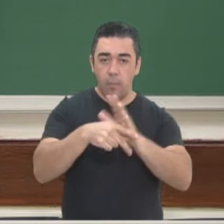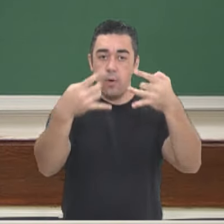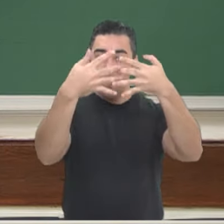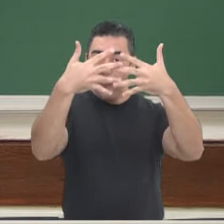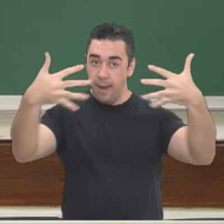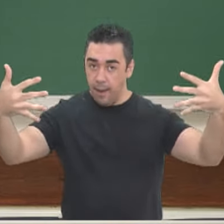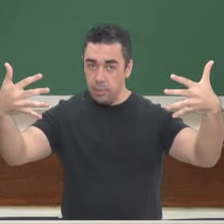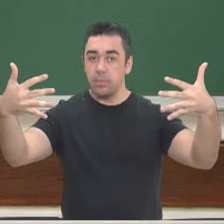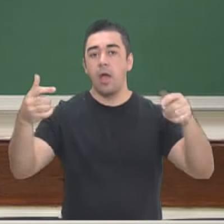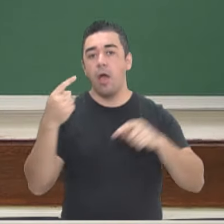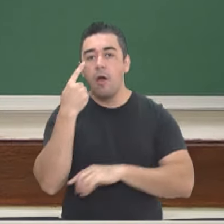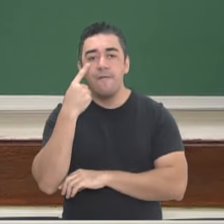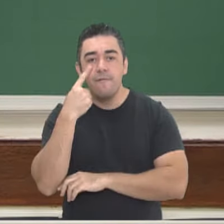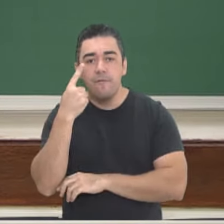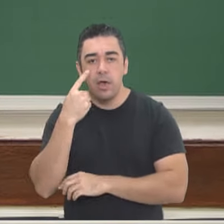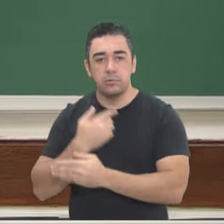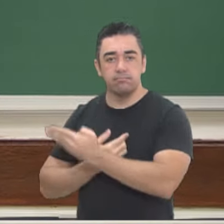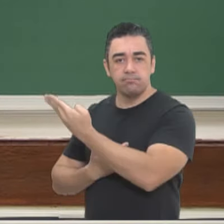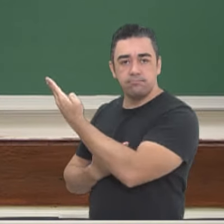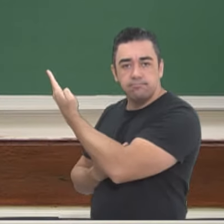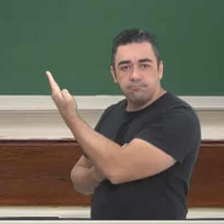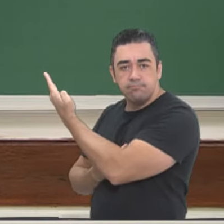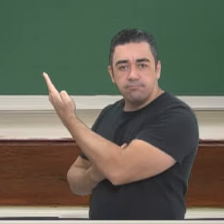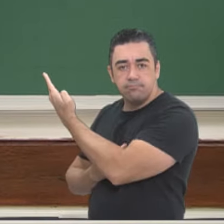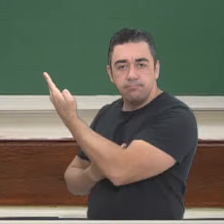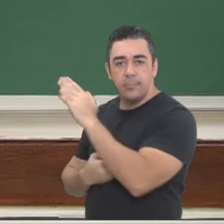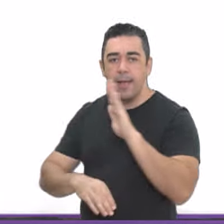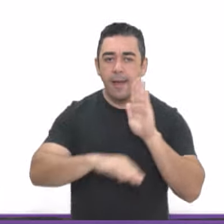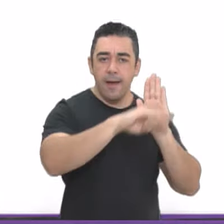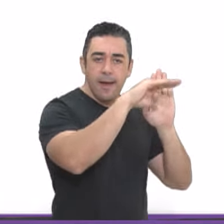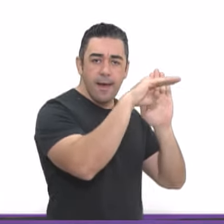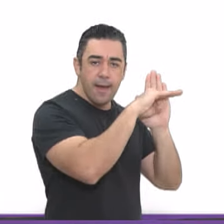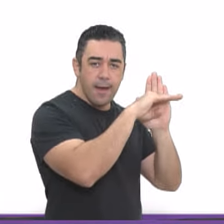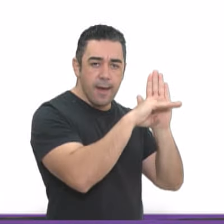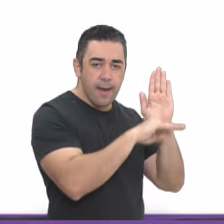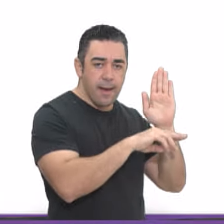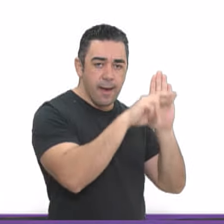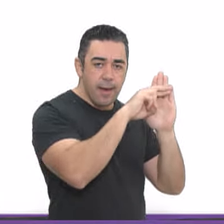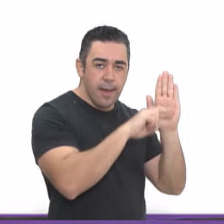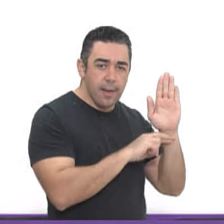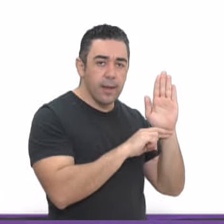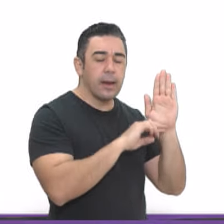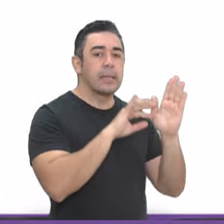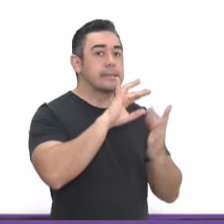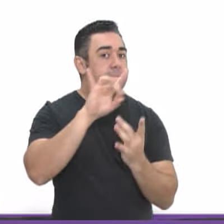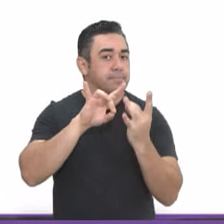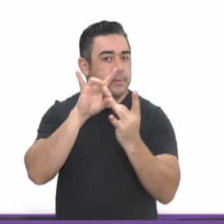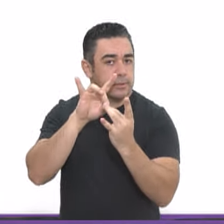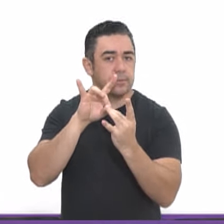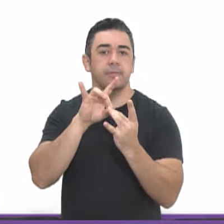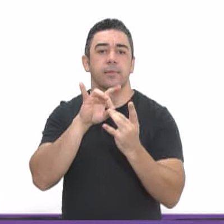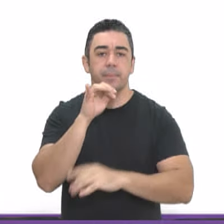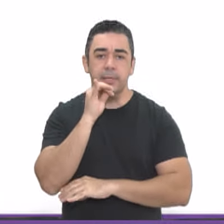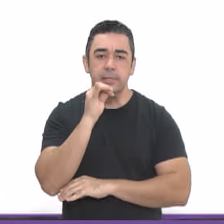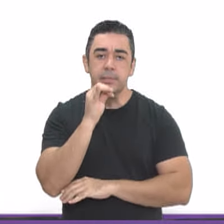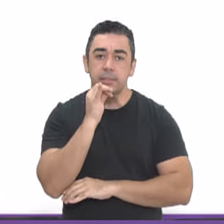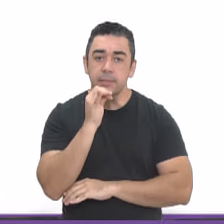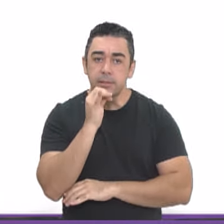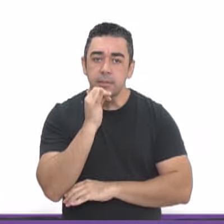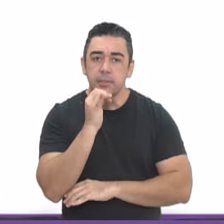né? Vamos ao slide. As regras do esporte são específicas e uma partida